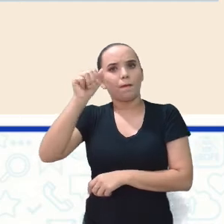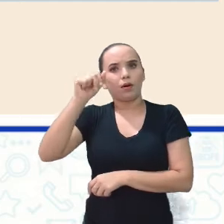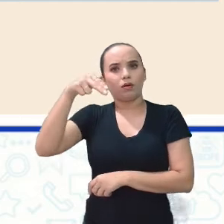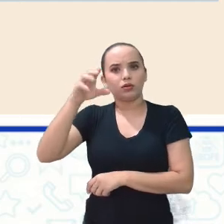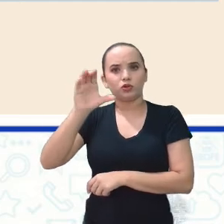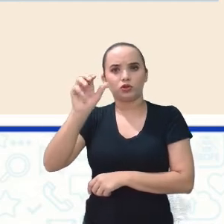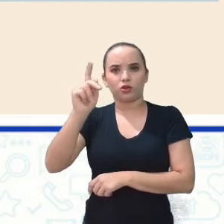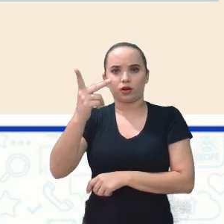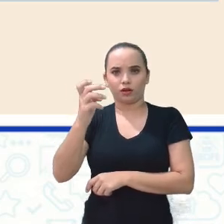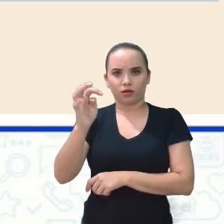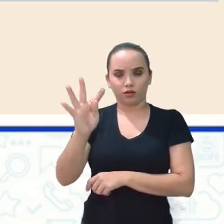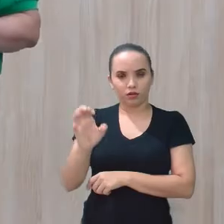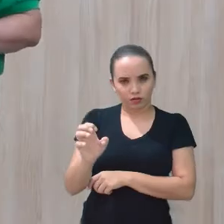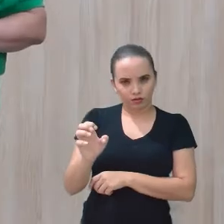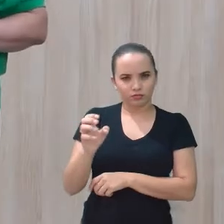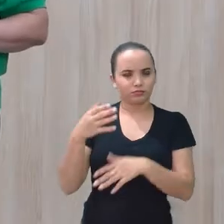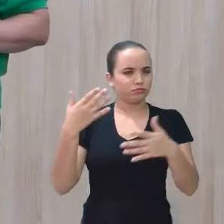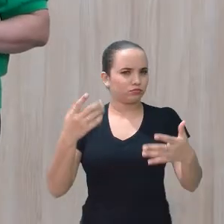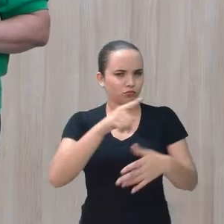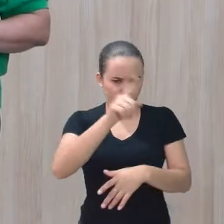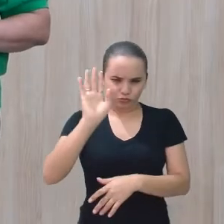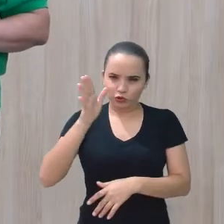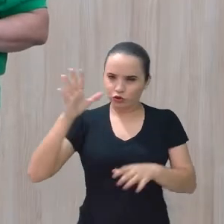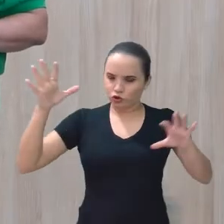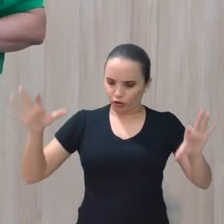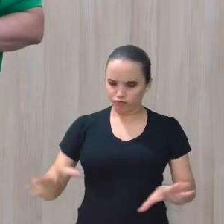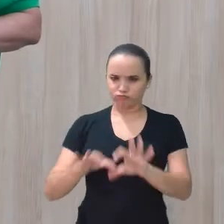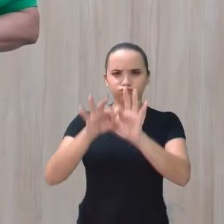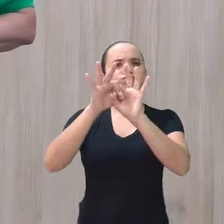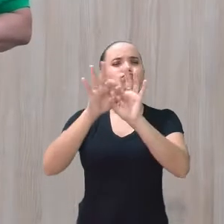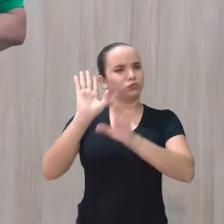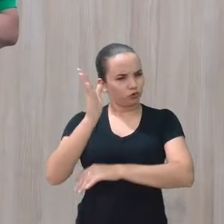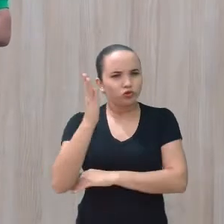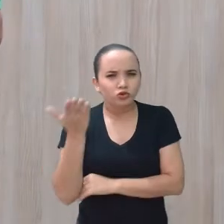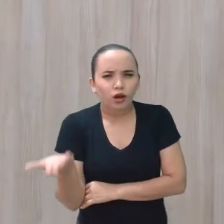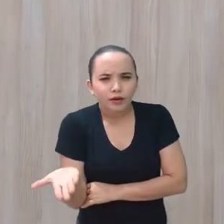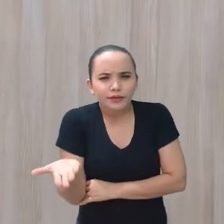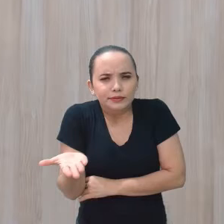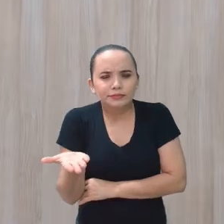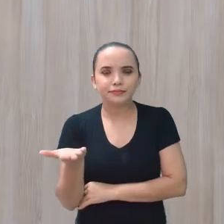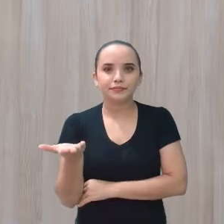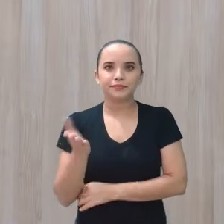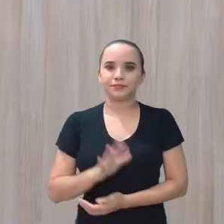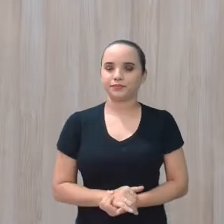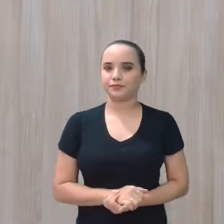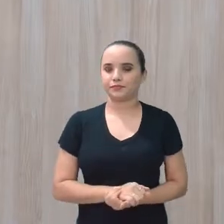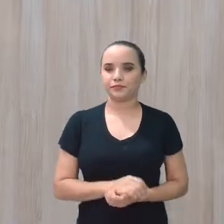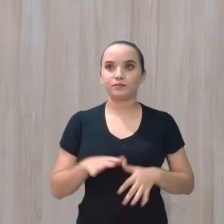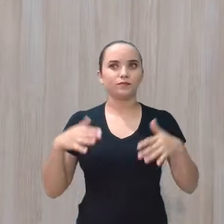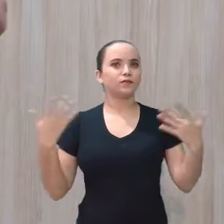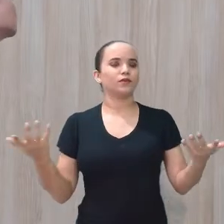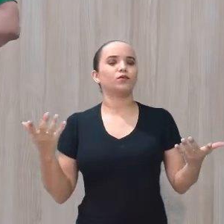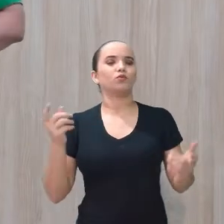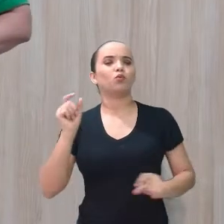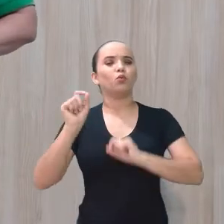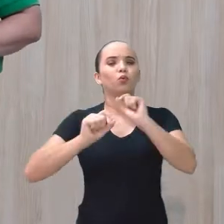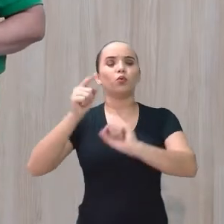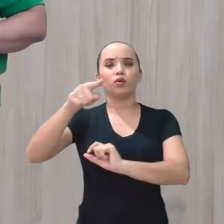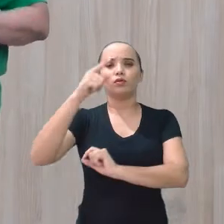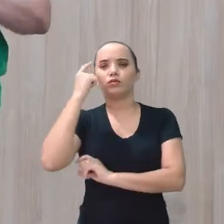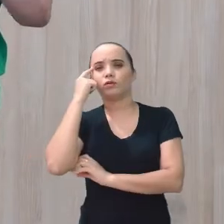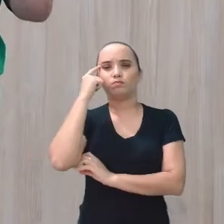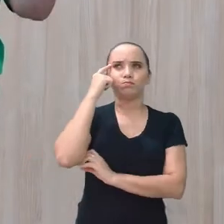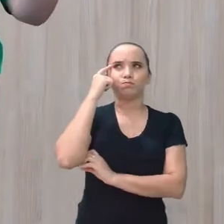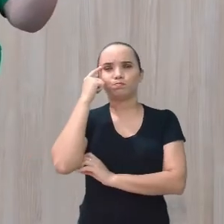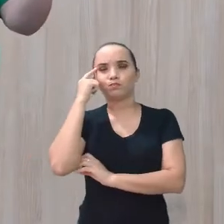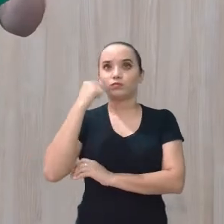aí, vocês já se ligaram nessa palavra? Palavra manchete? E aí, o que vem à sua mente? Eu